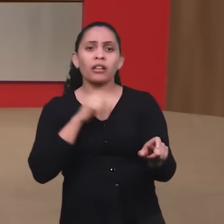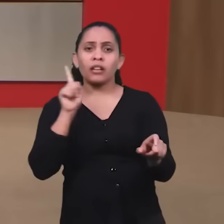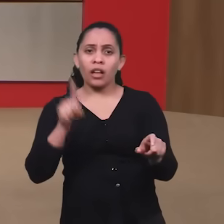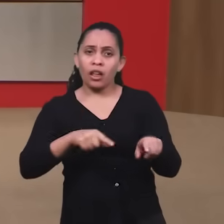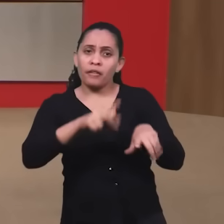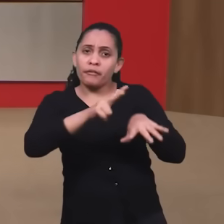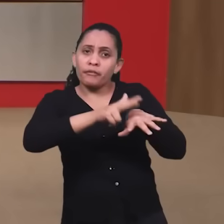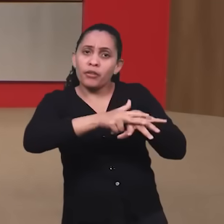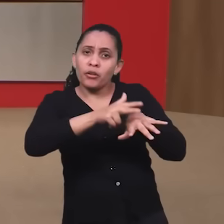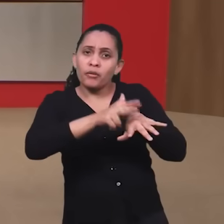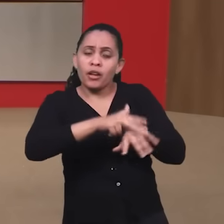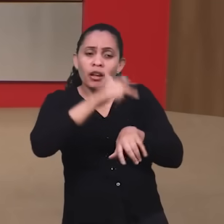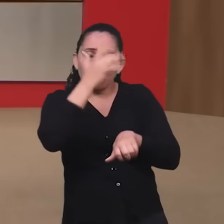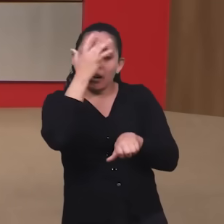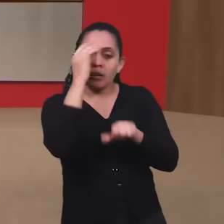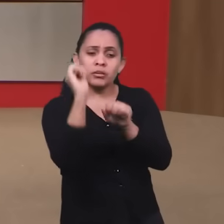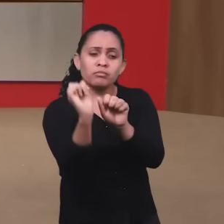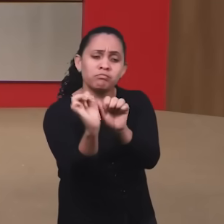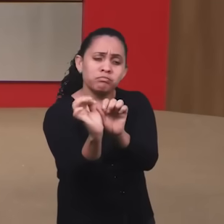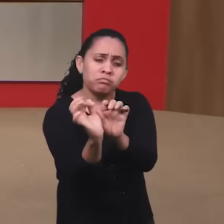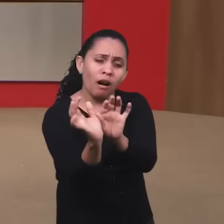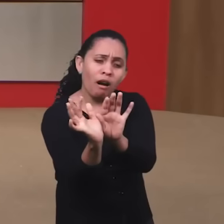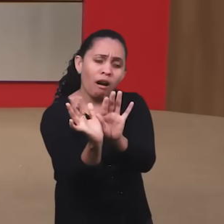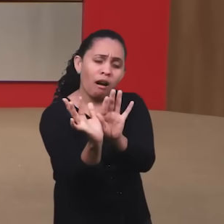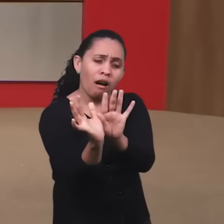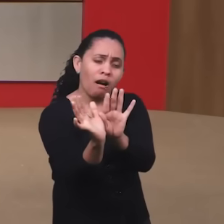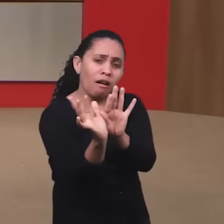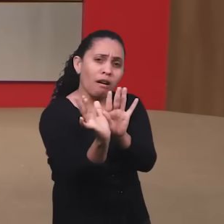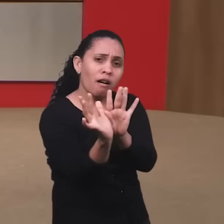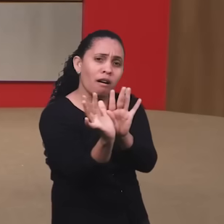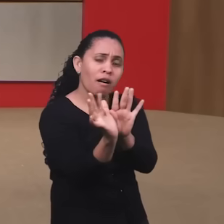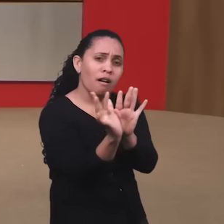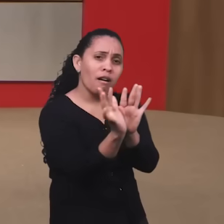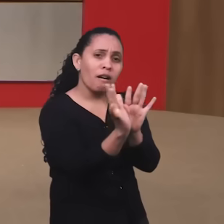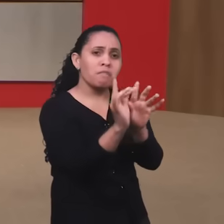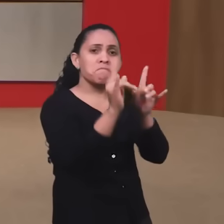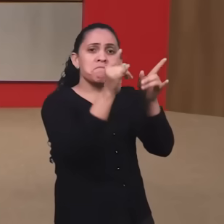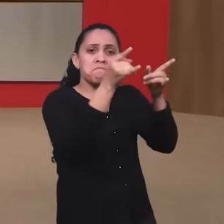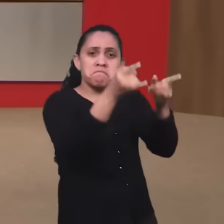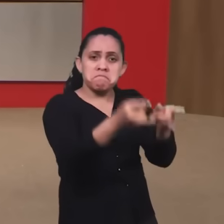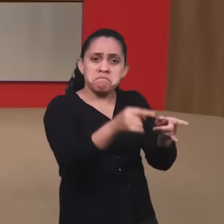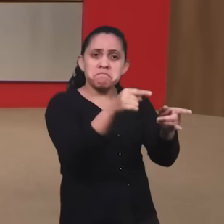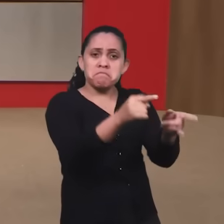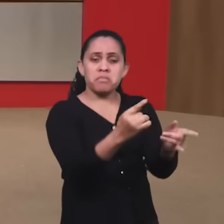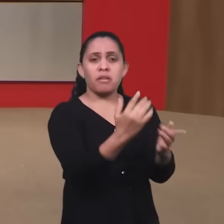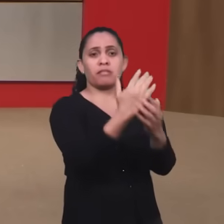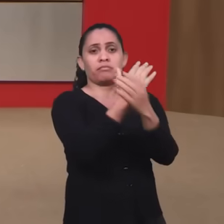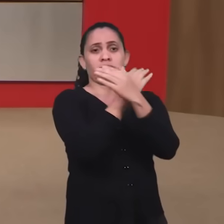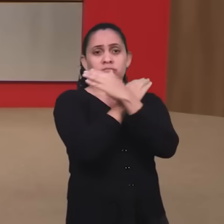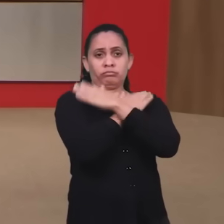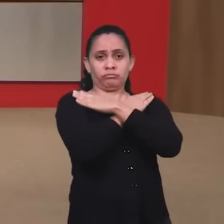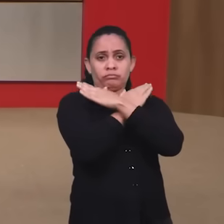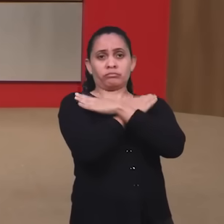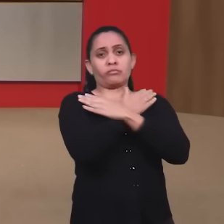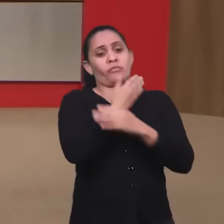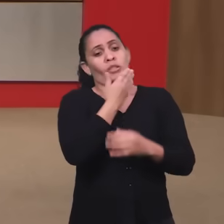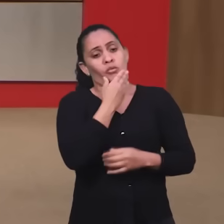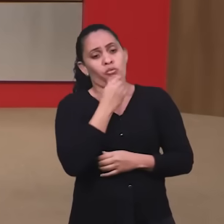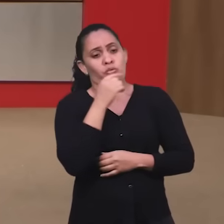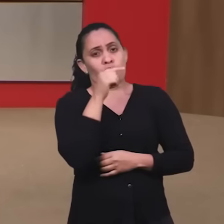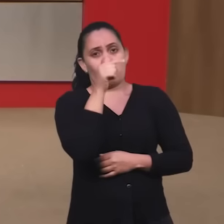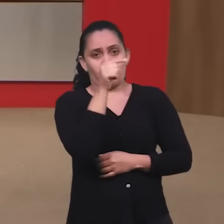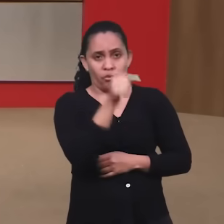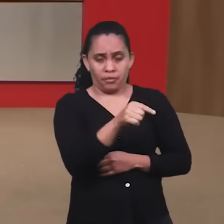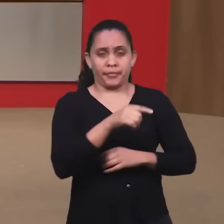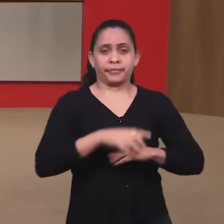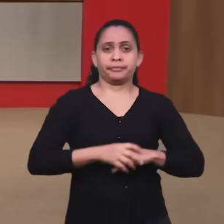viúva, e as pessoas tinham saído ou estavam de saída da cidade para enterrar o rapaz,